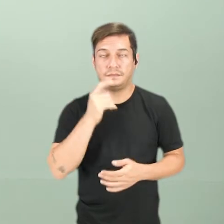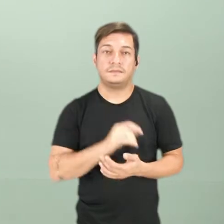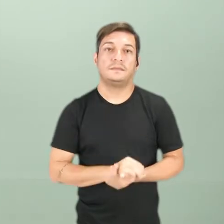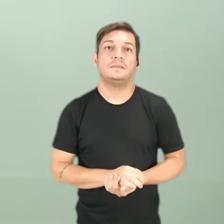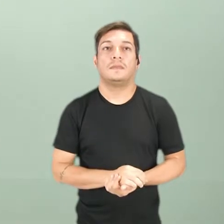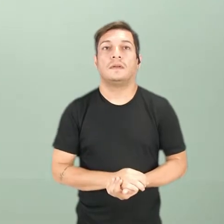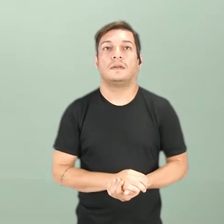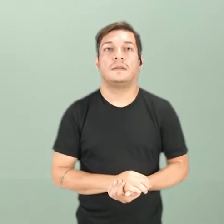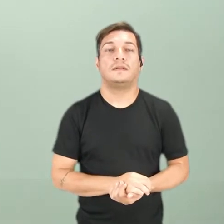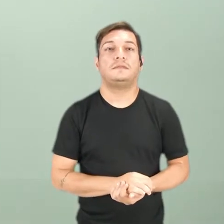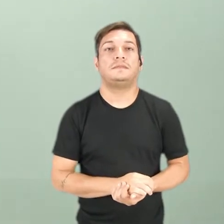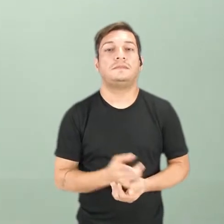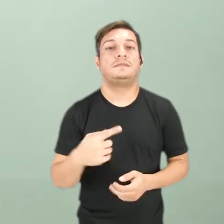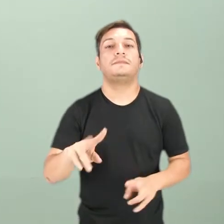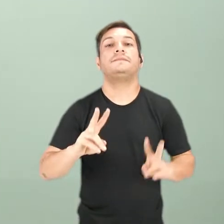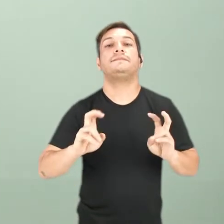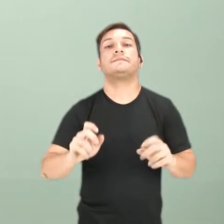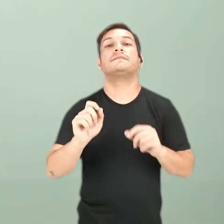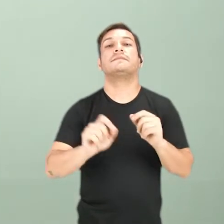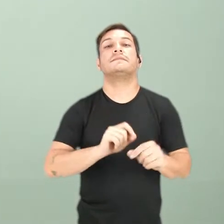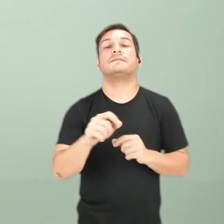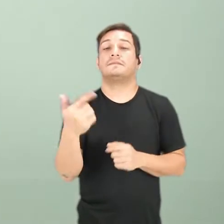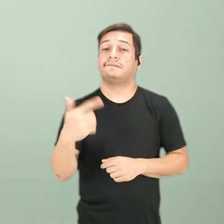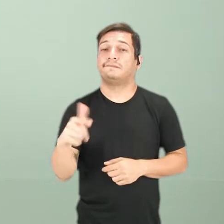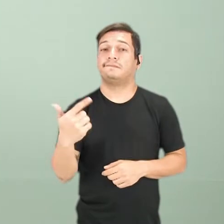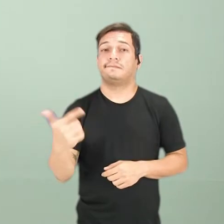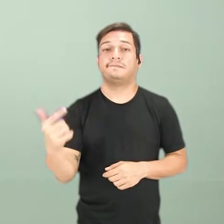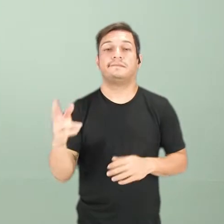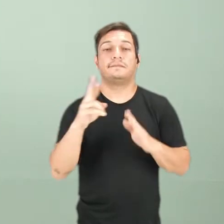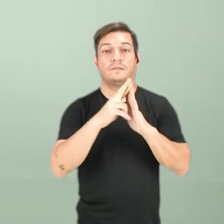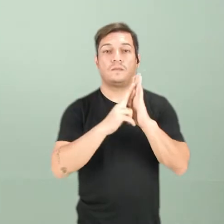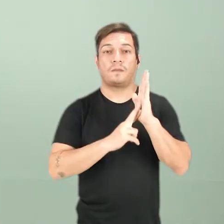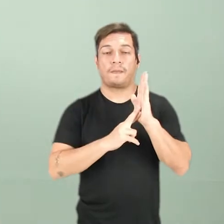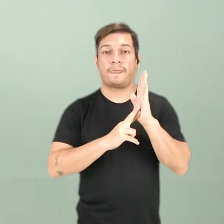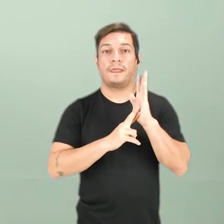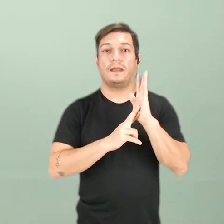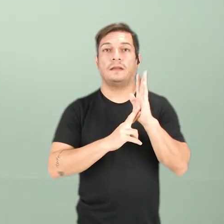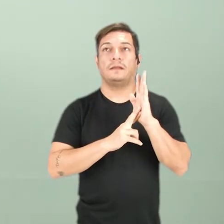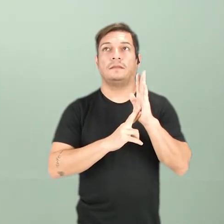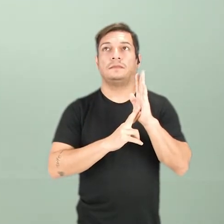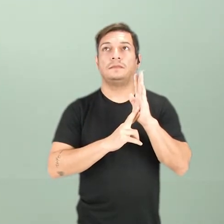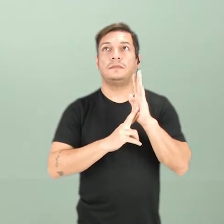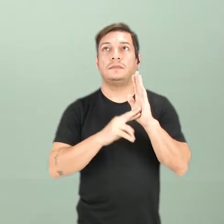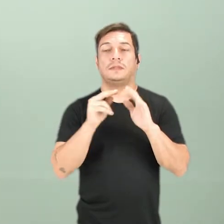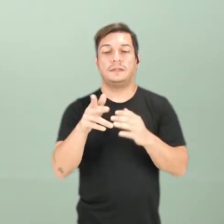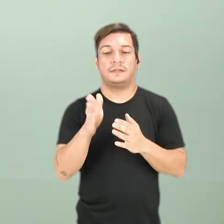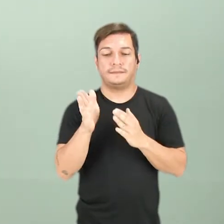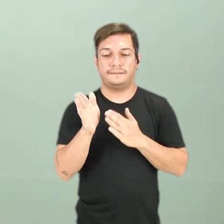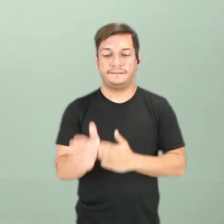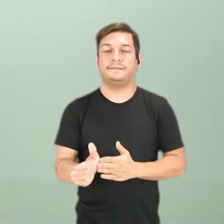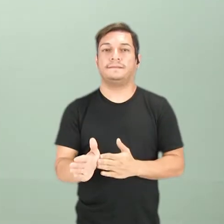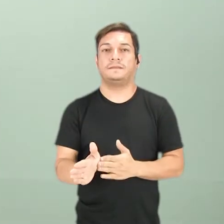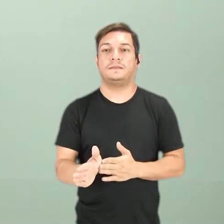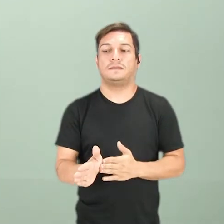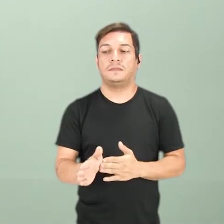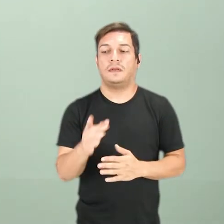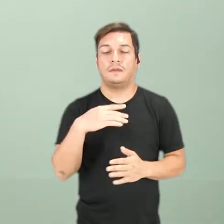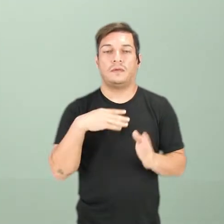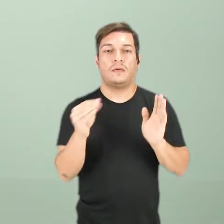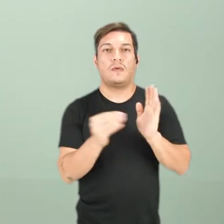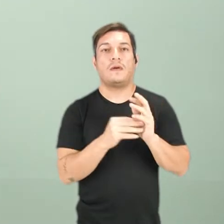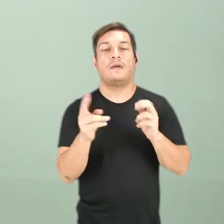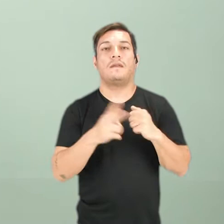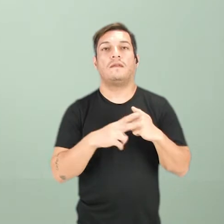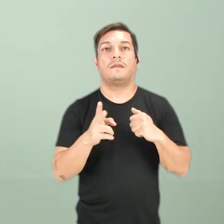aqui, você veja que não tem uma regra a ser seguida para eu colocar